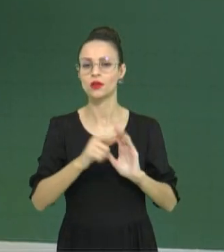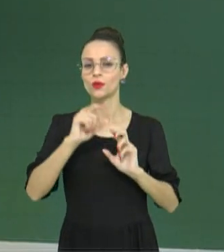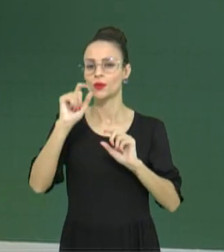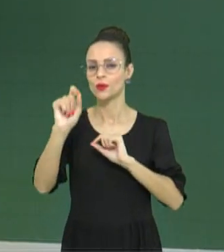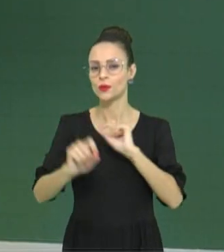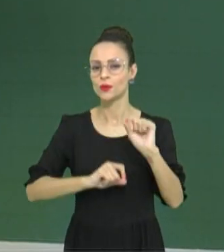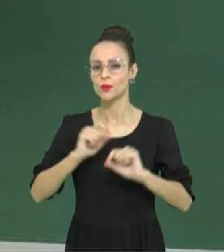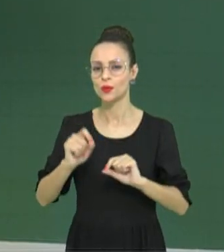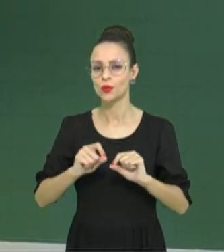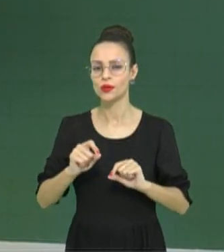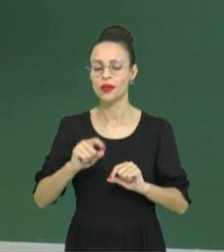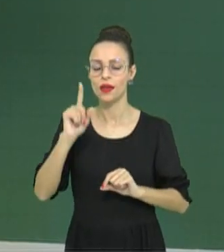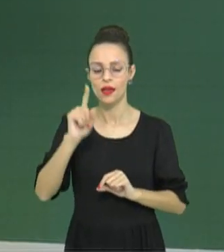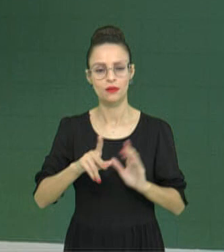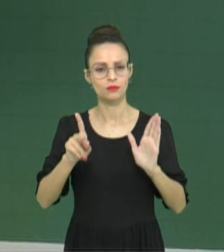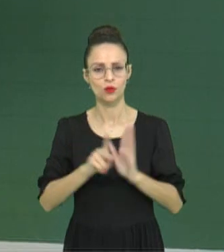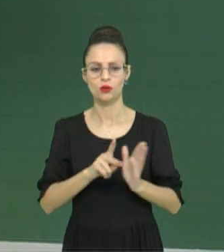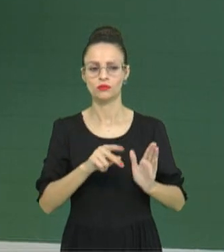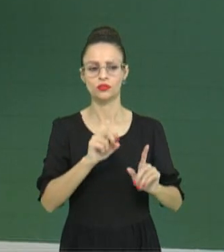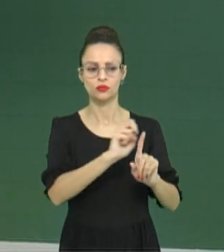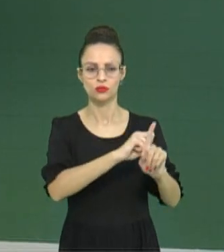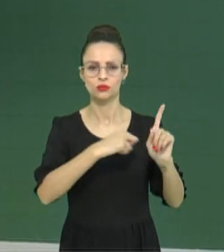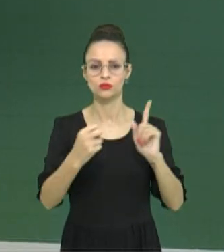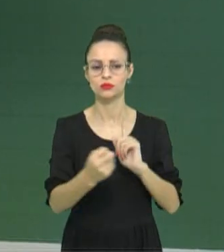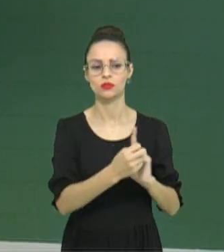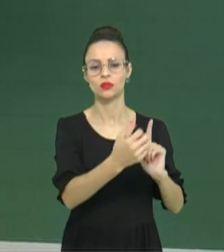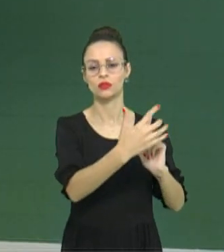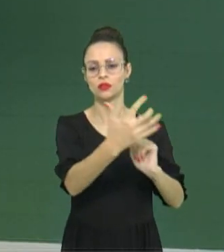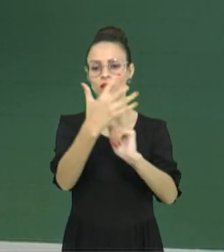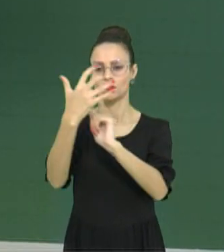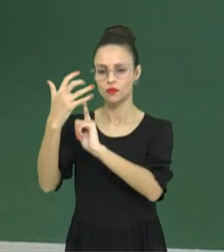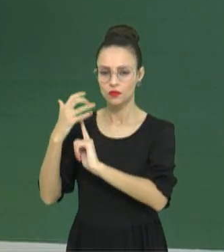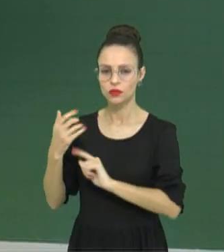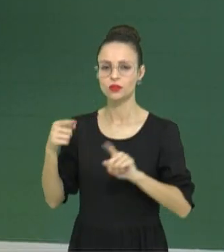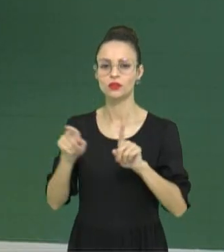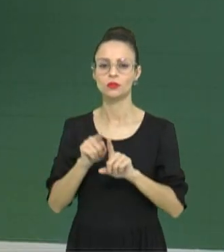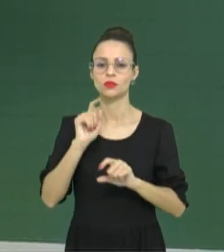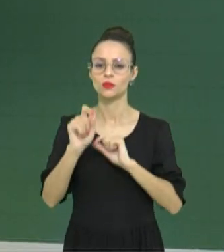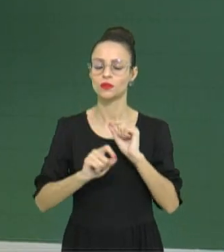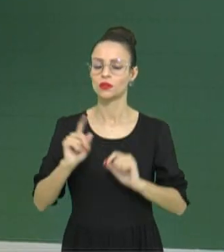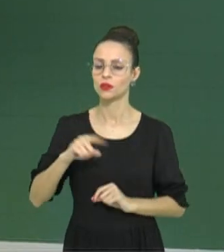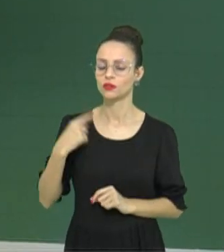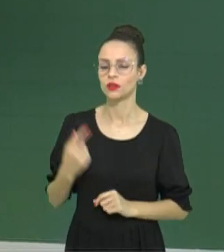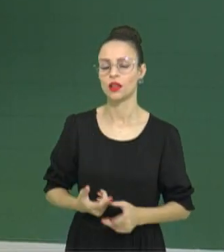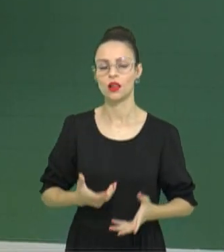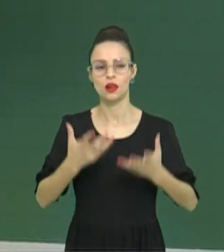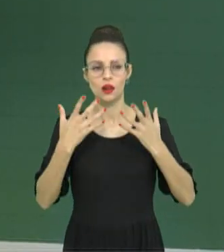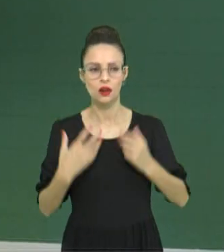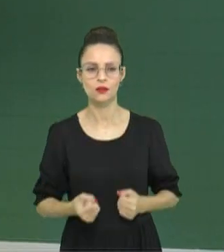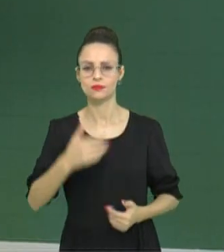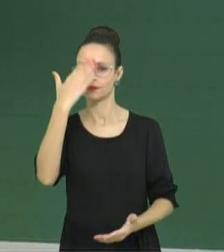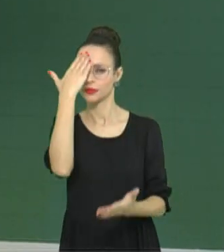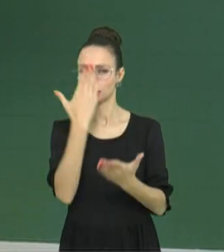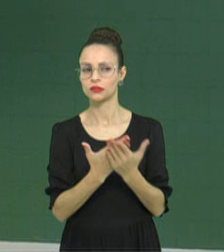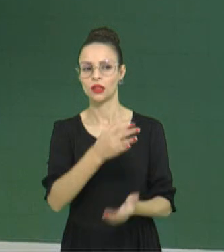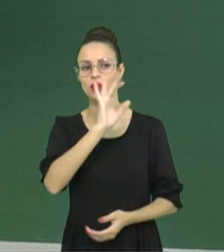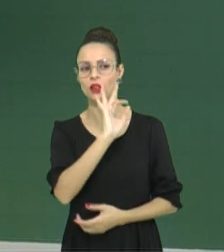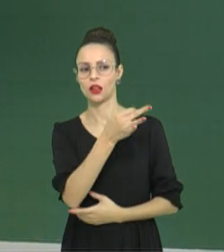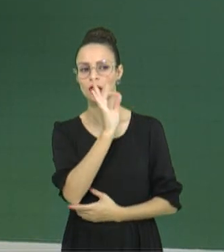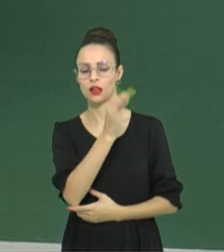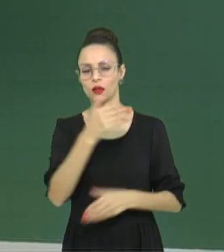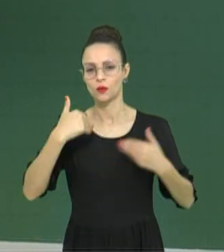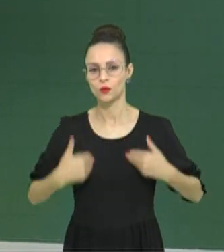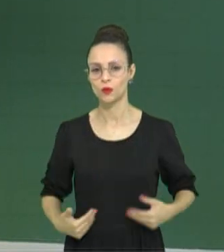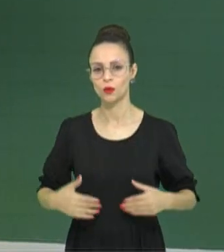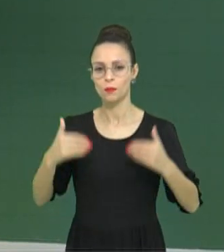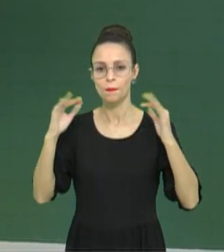é desenvolvida pela sociedade e essa ideia que a gente acaba comprando e acreditando que o corpo perfeito é